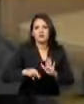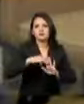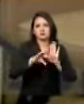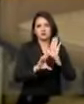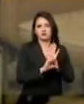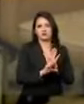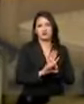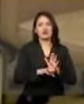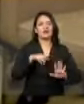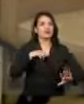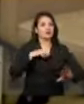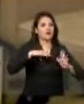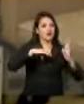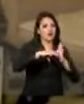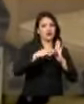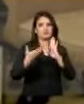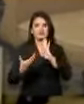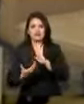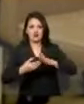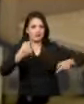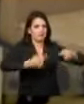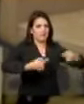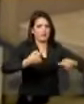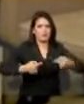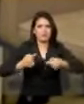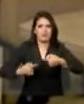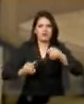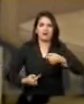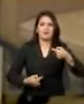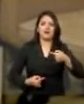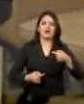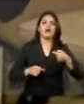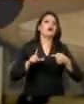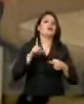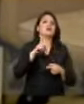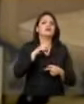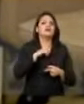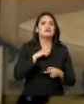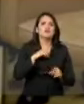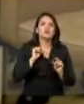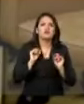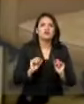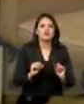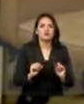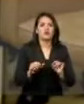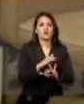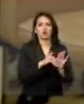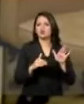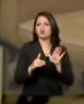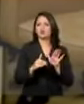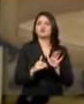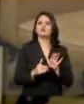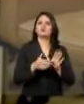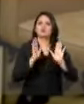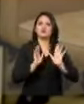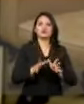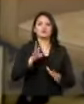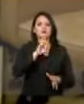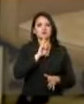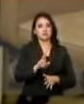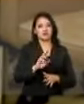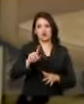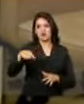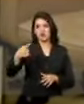Senado, essa constatação foi inequívoca. Falará em breve o advogado José